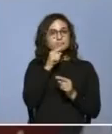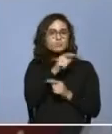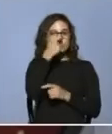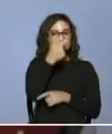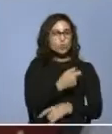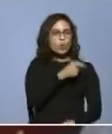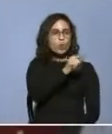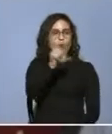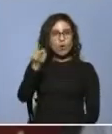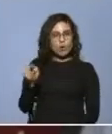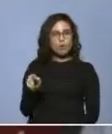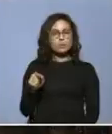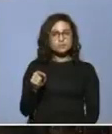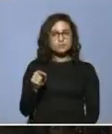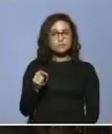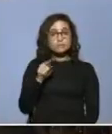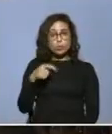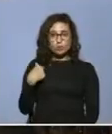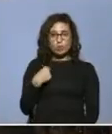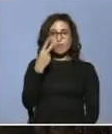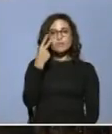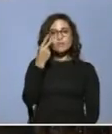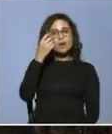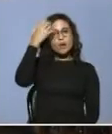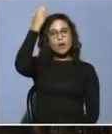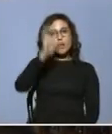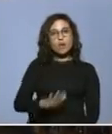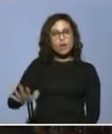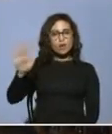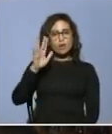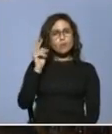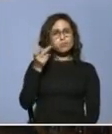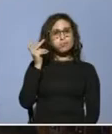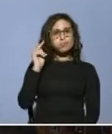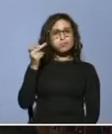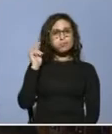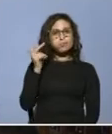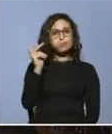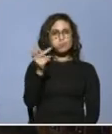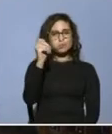humano. Ele que vive e reina por todos os séculos dos séculos.